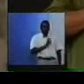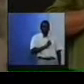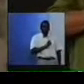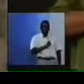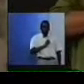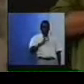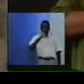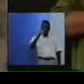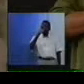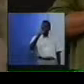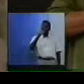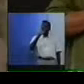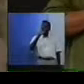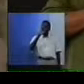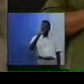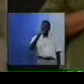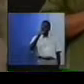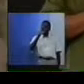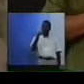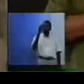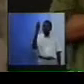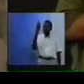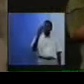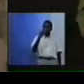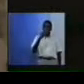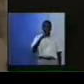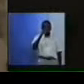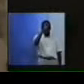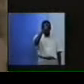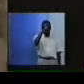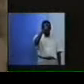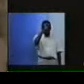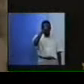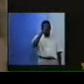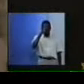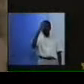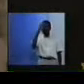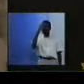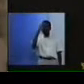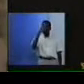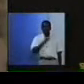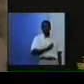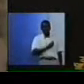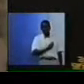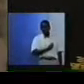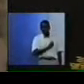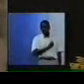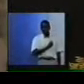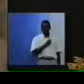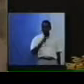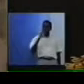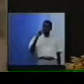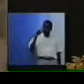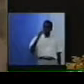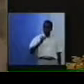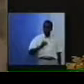Vieram as pequenas mentiras, a briguinha com o irmão, com o pai, com a mãe, aquelas experiências ruins